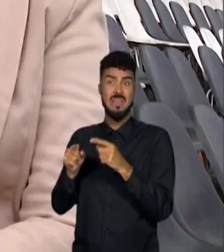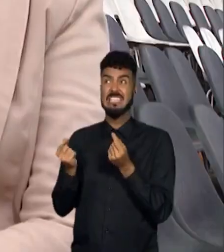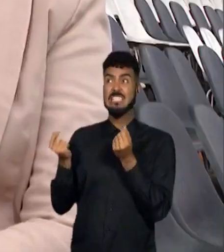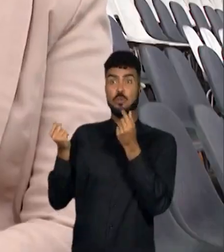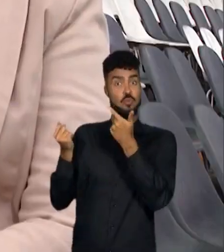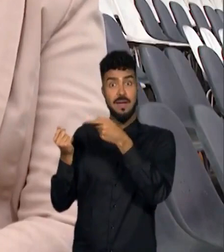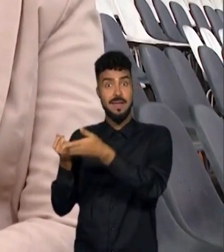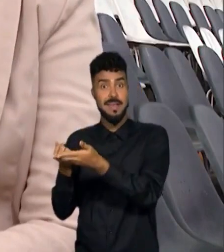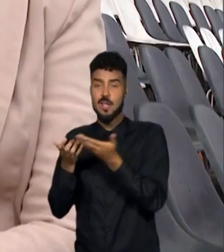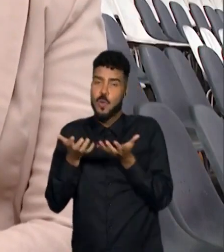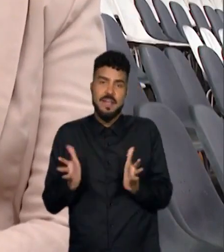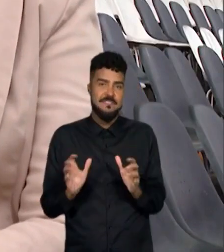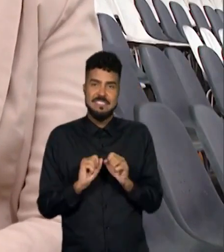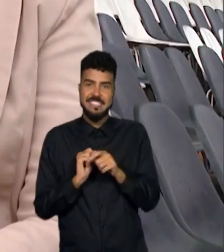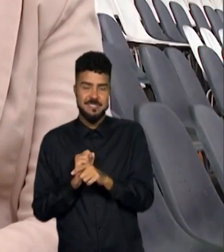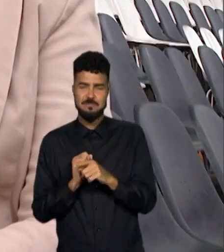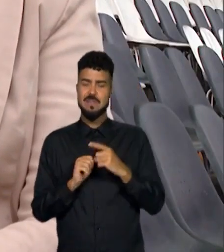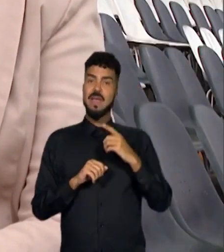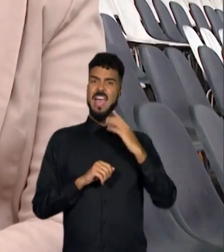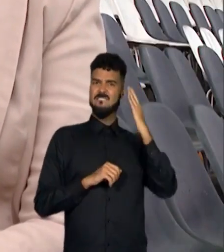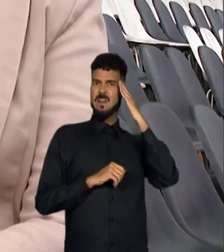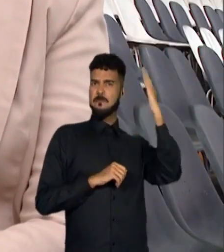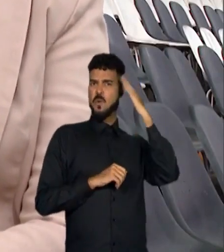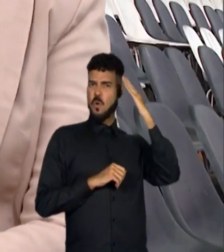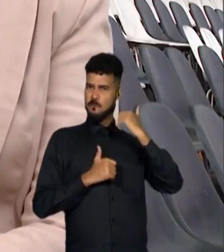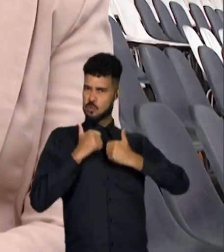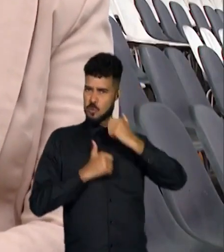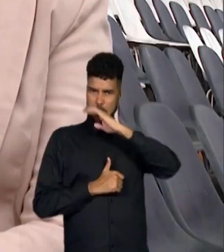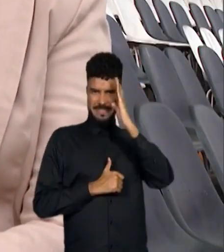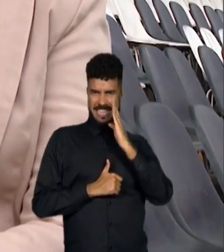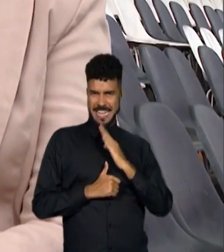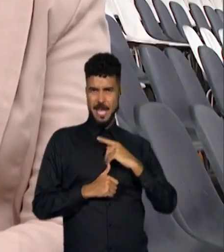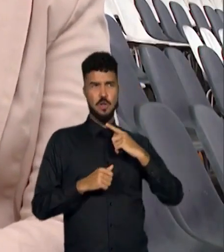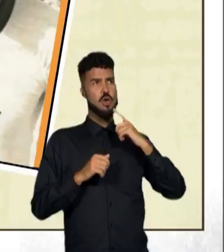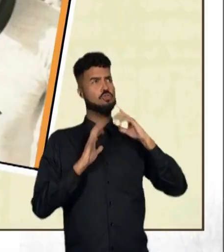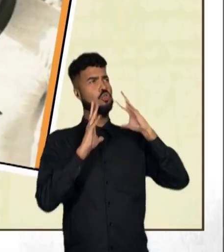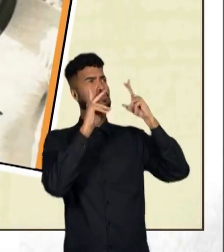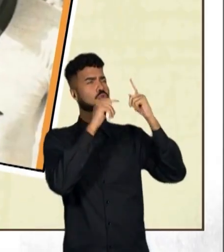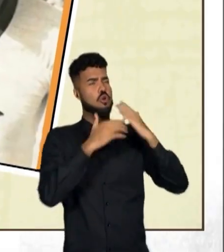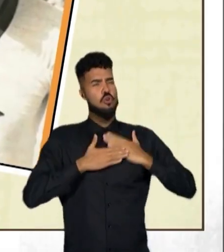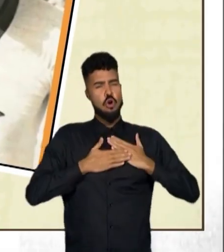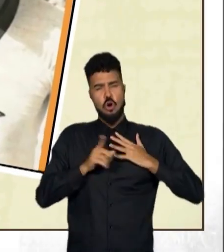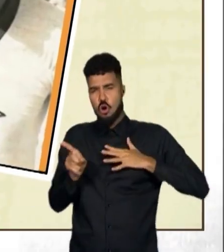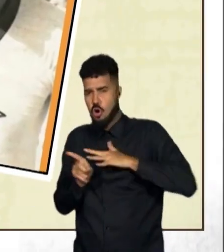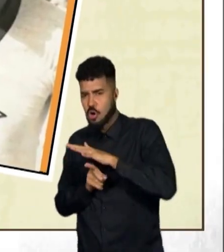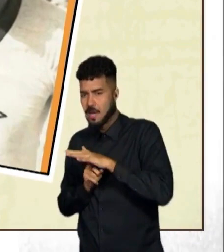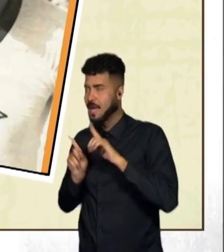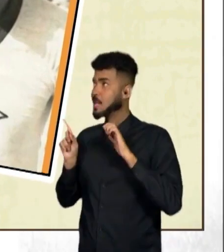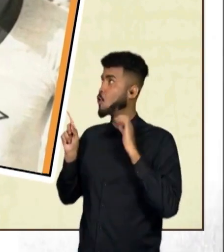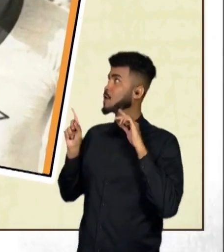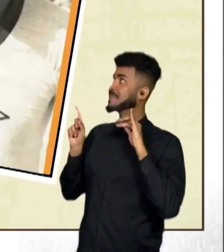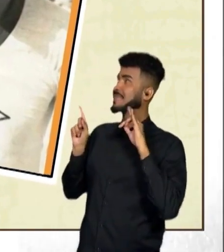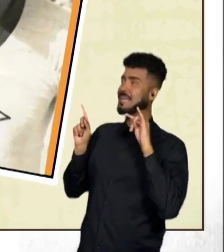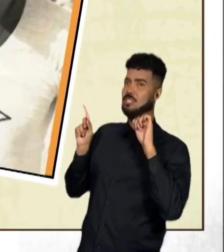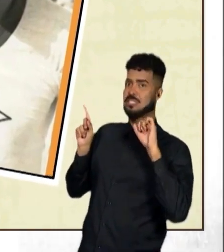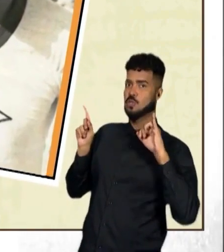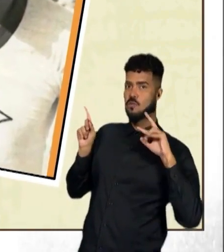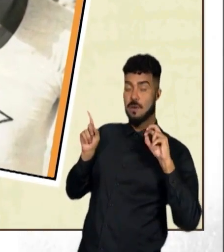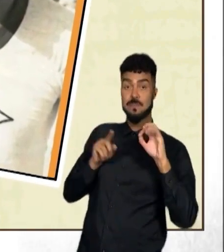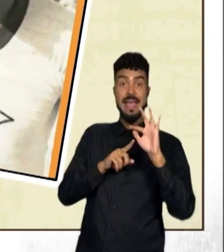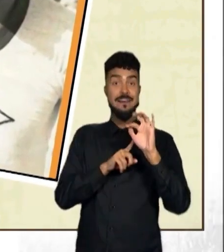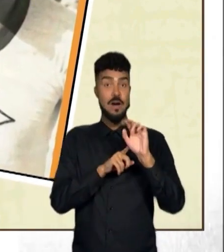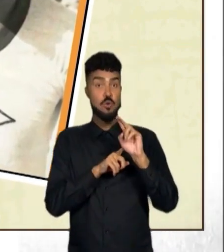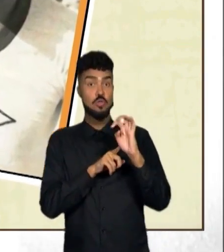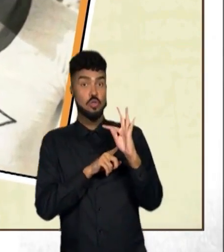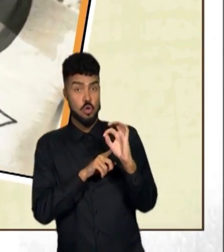isso. Os primeiros ídolos do futebol brasileiro, de fato populares e massivos, Leônidas da Silva, Fausto